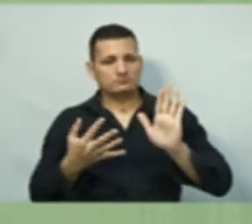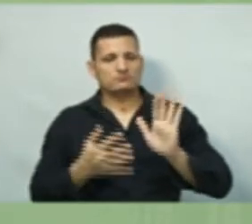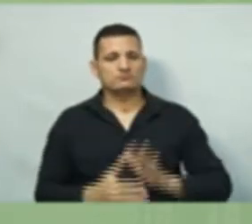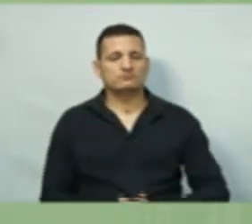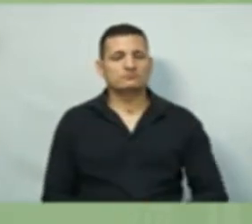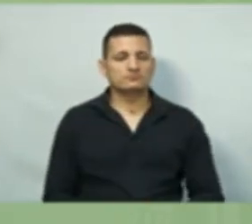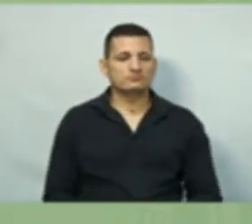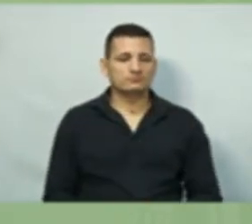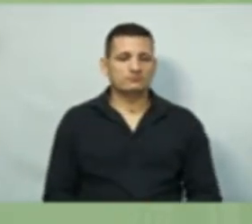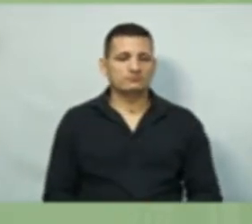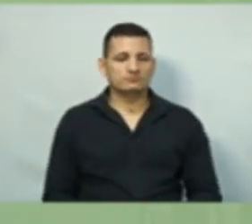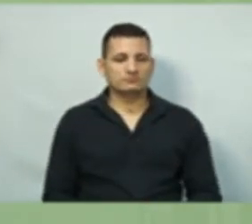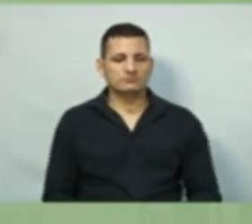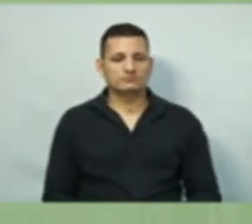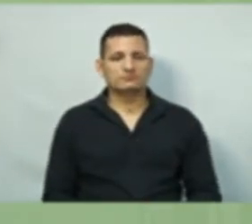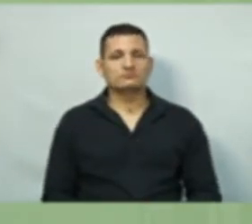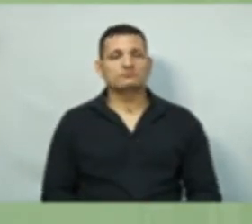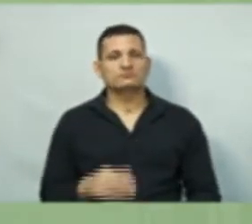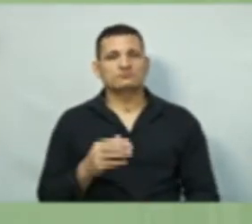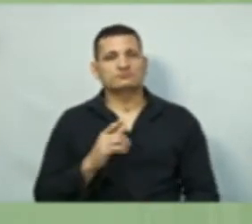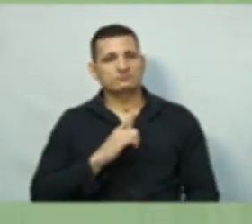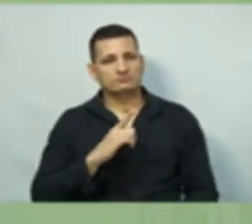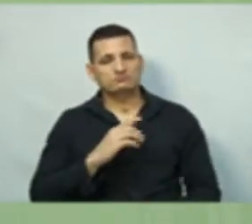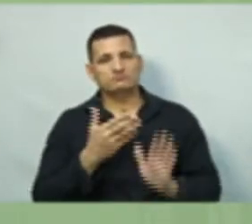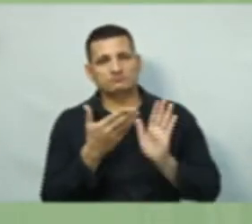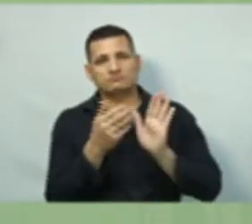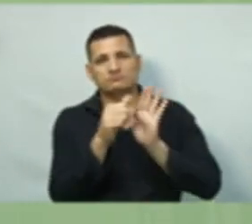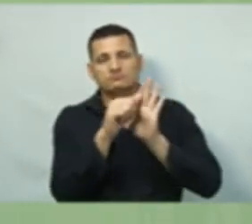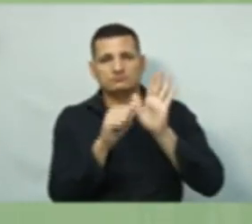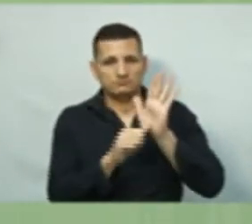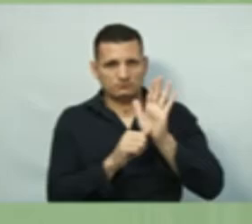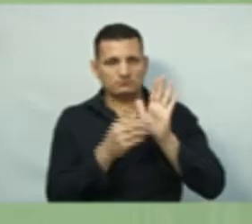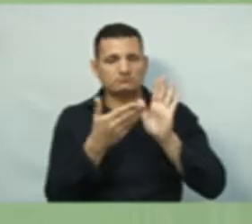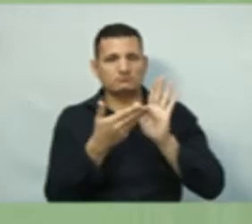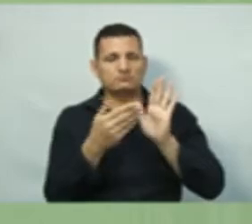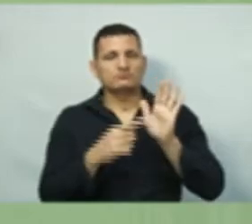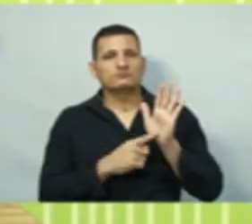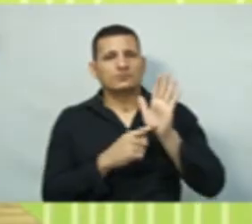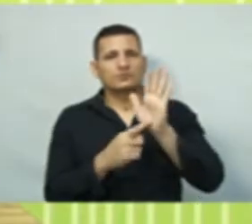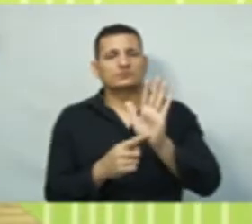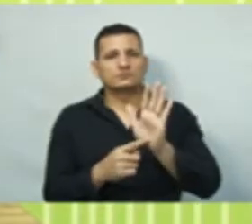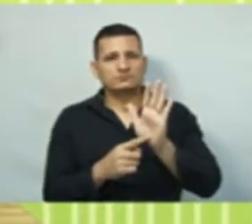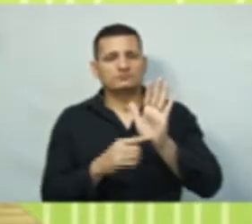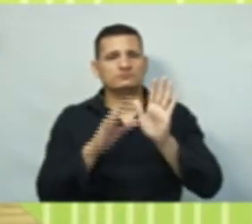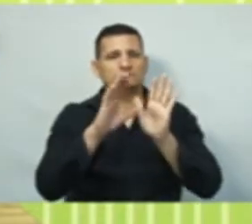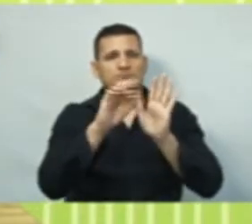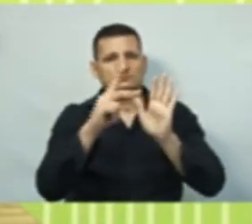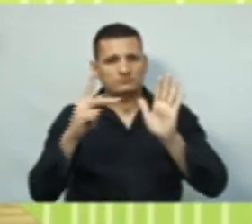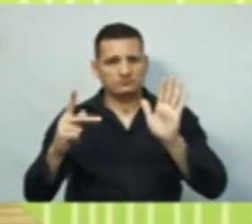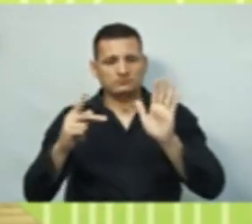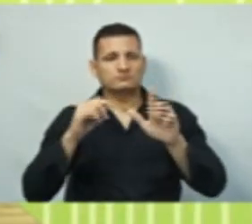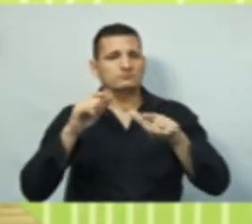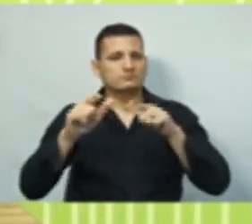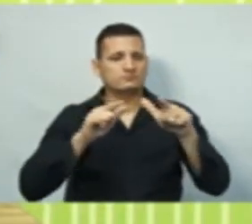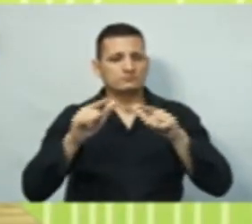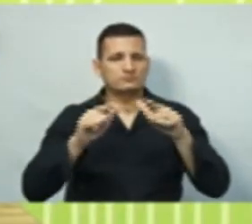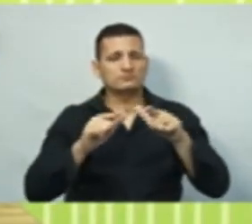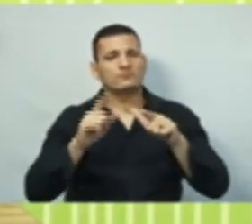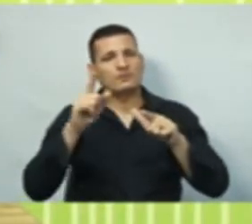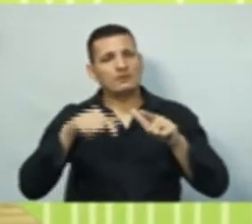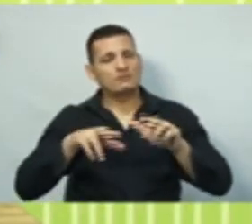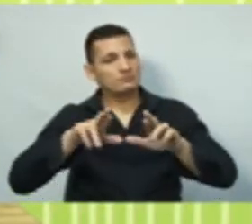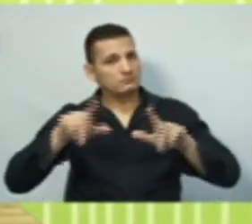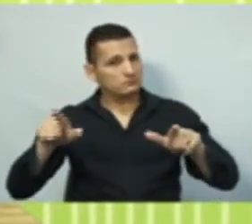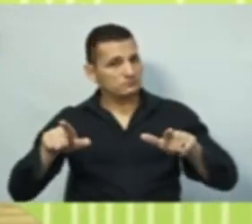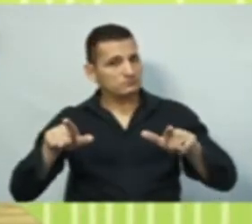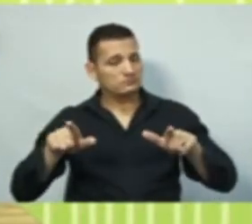de 71. Então, nós temos aqui um artigo que apresenta que a cooperativa de trabalho é